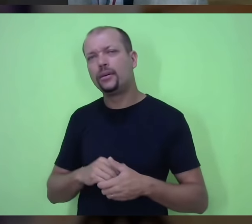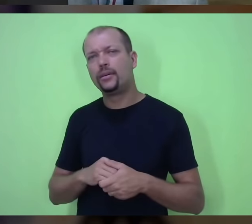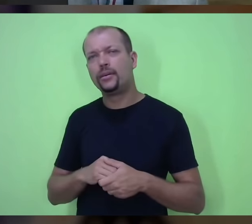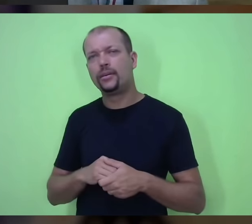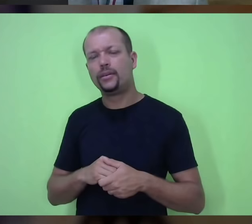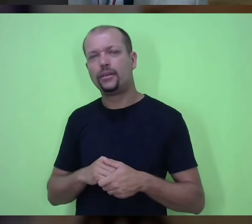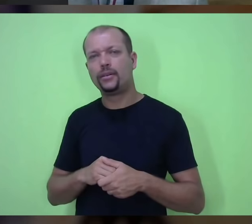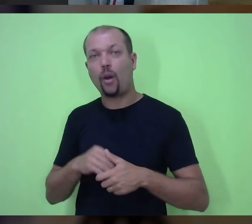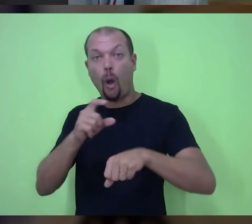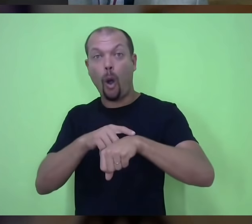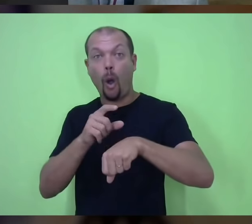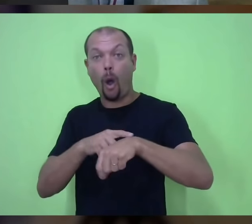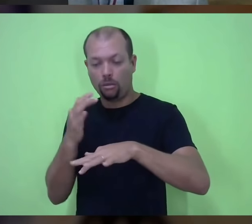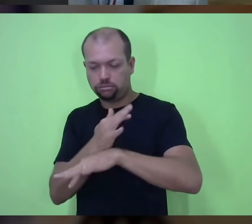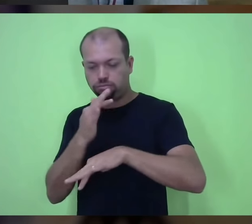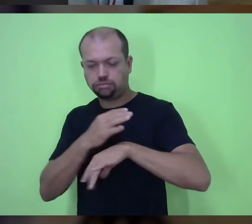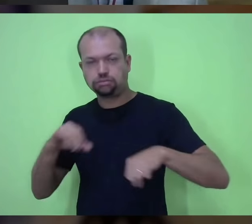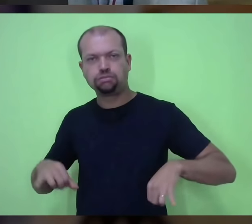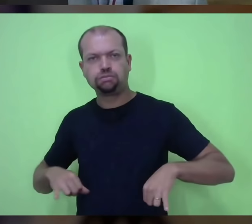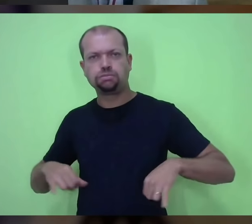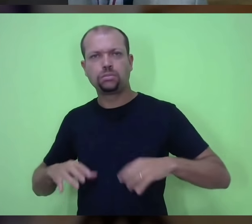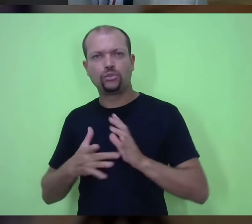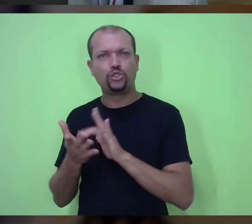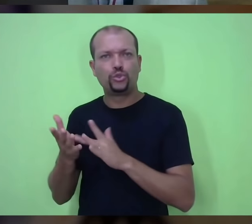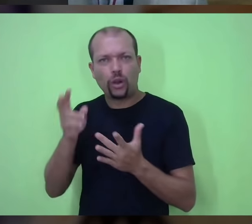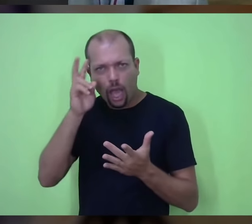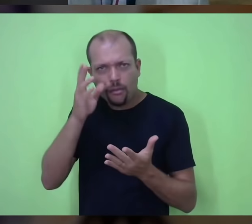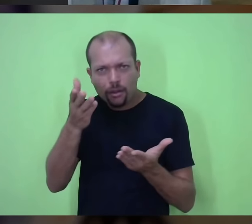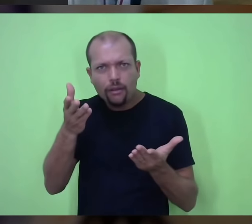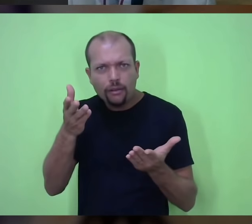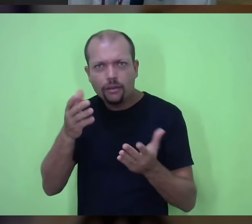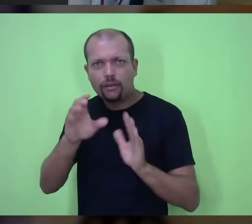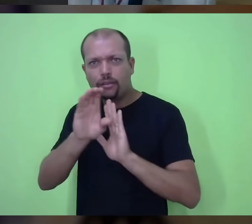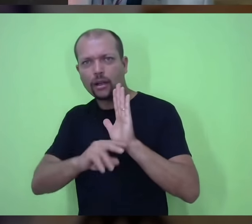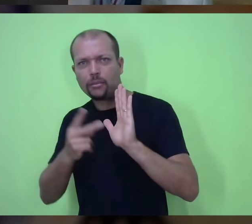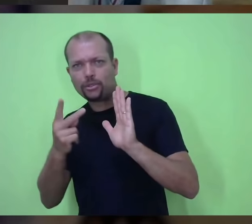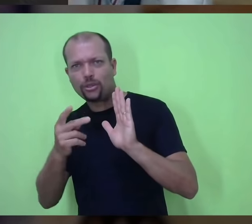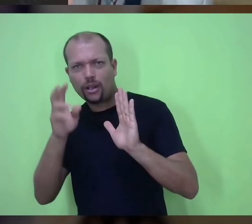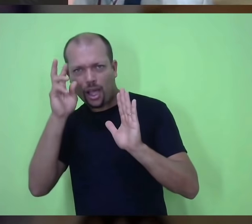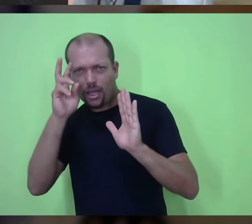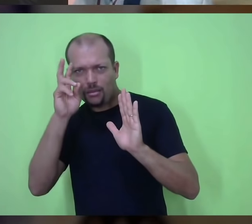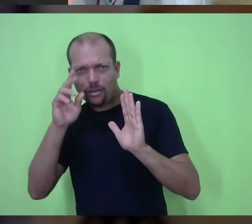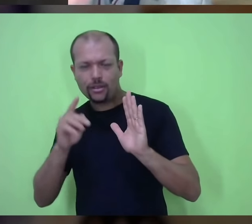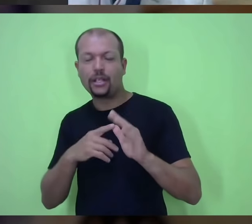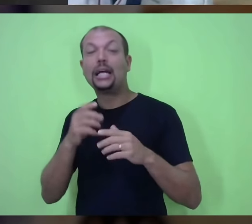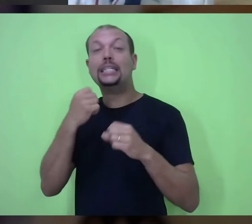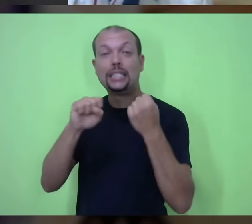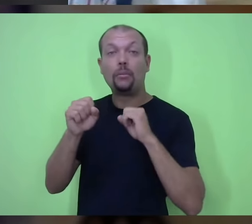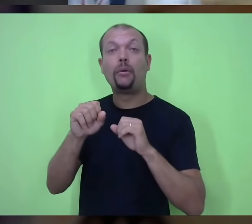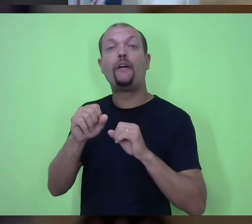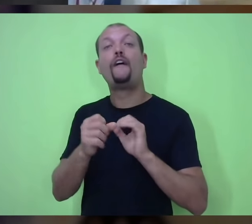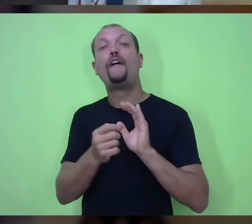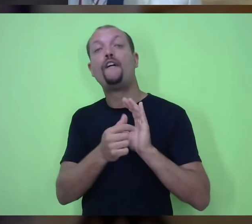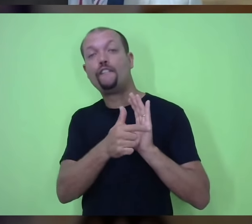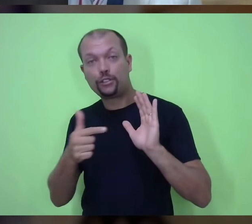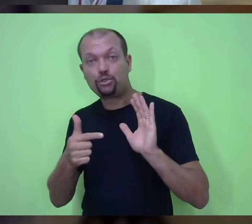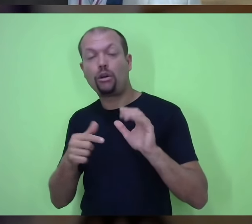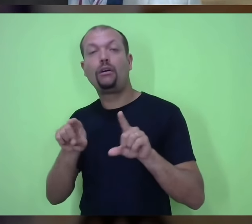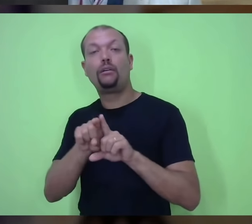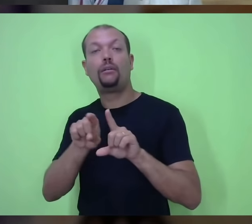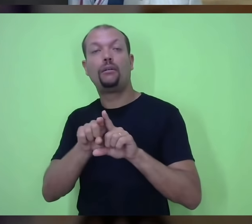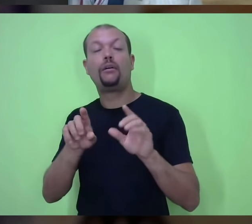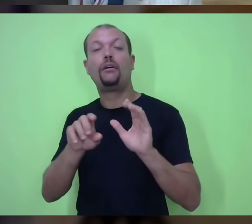Os momentos de angústia e sofrimento, que é o que está sendo dito no capítulo 2. Outro verso de Salmo 22, versículo